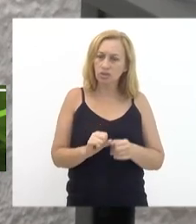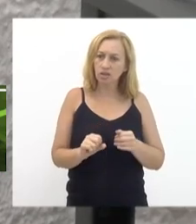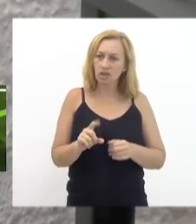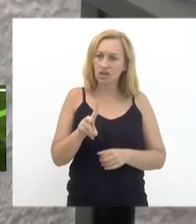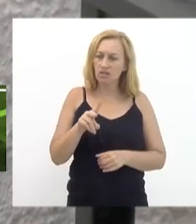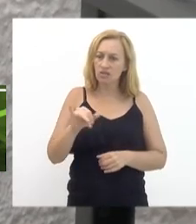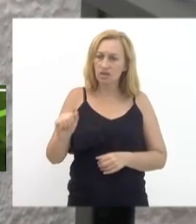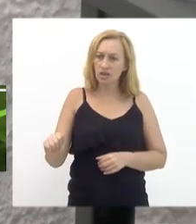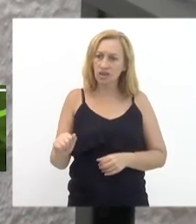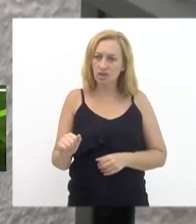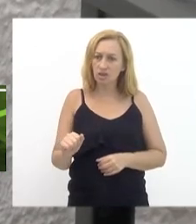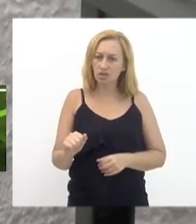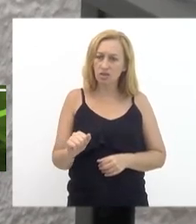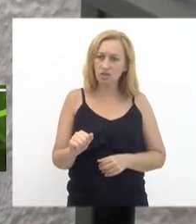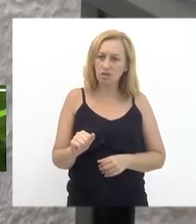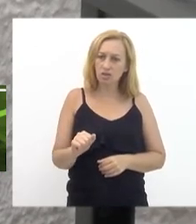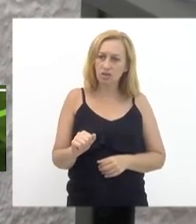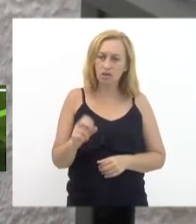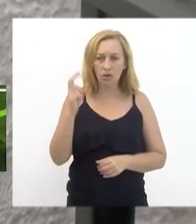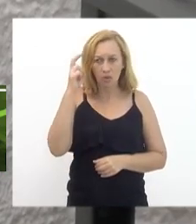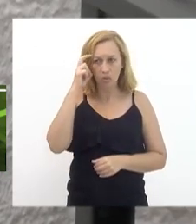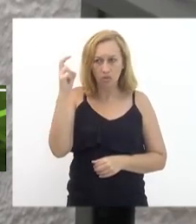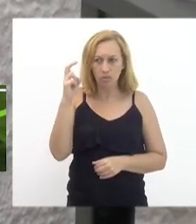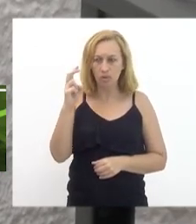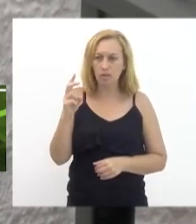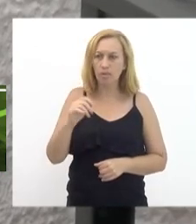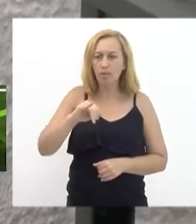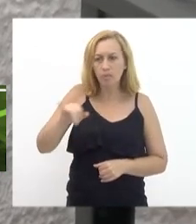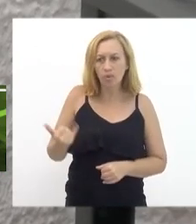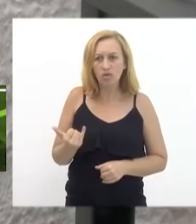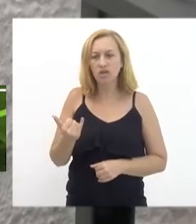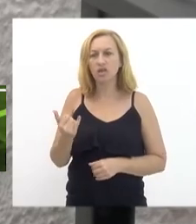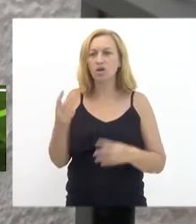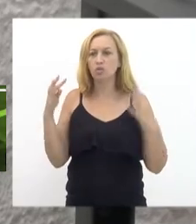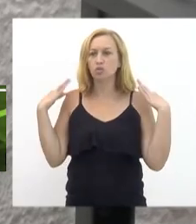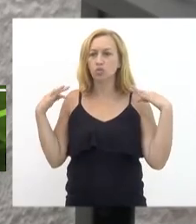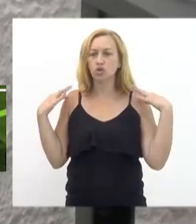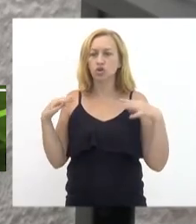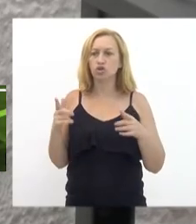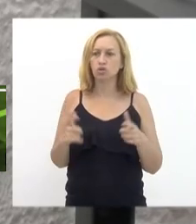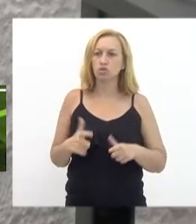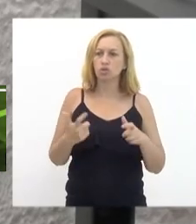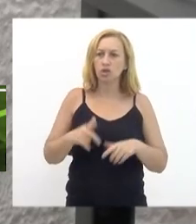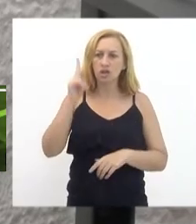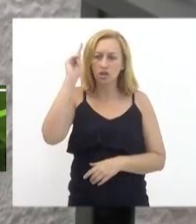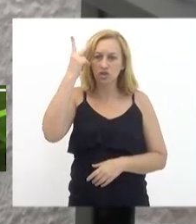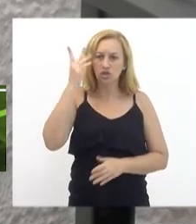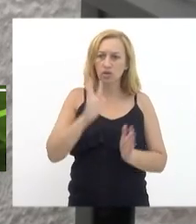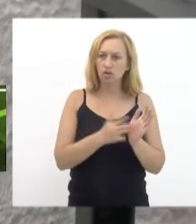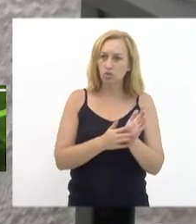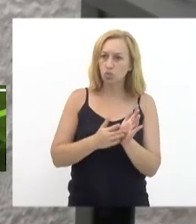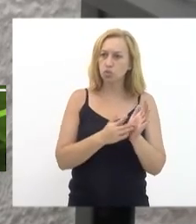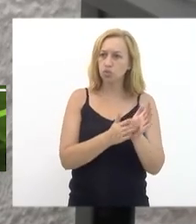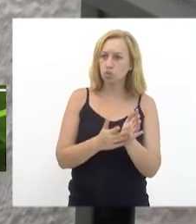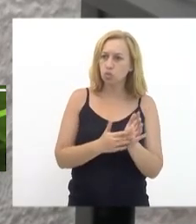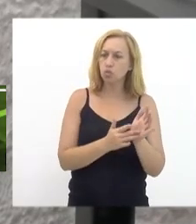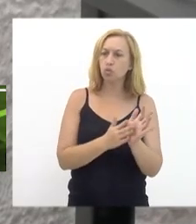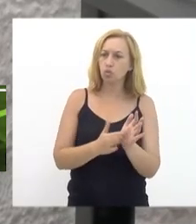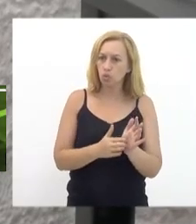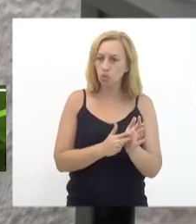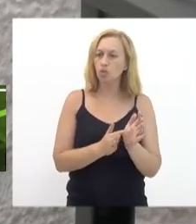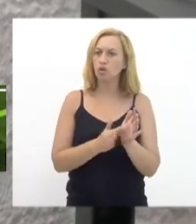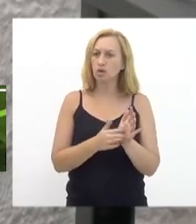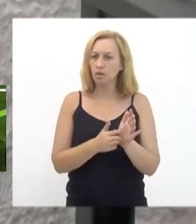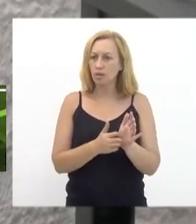vias culturais para poder aquecer o turismo aproveitando a questão histórica do Samba inclusive com